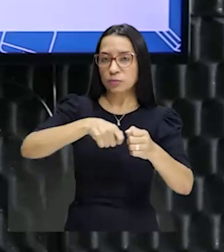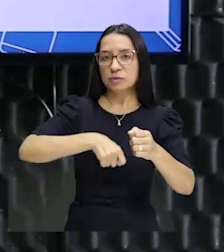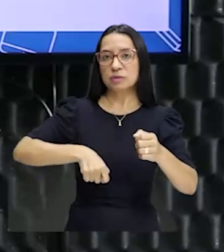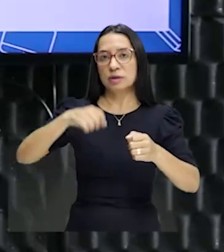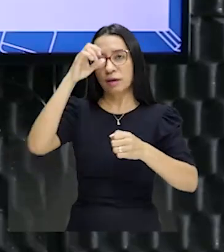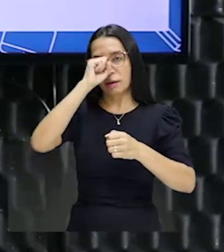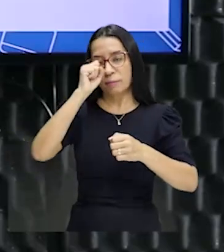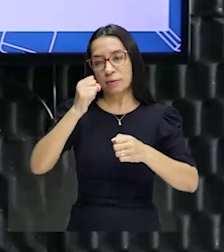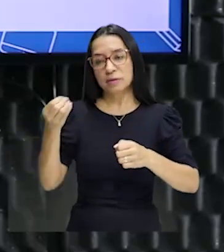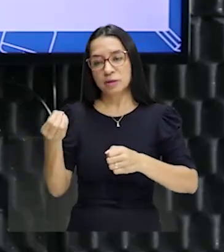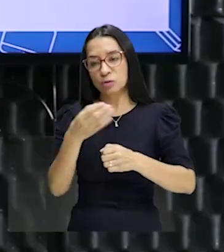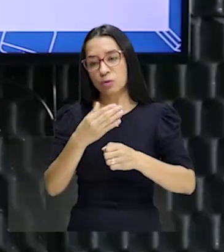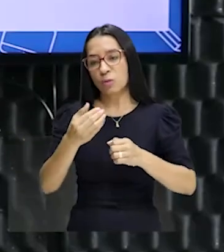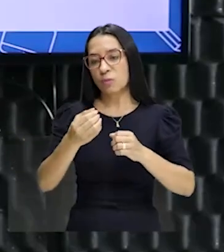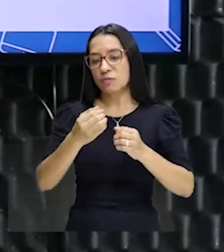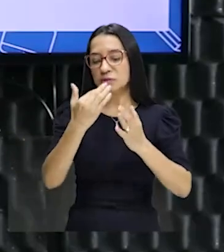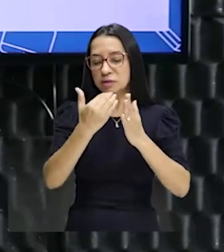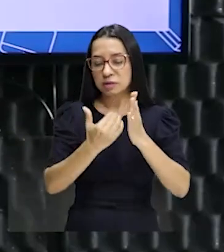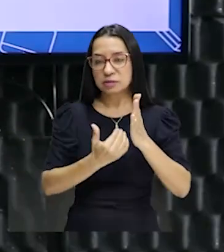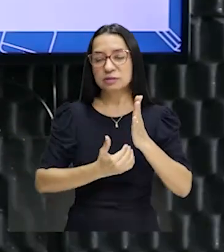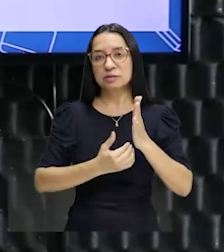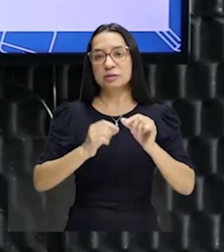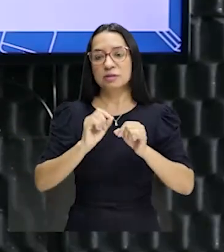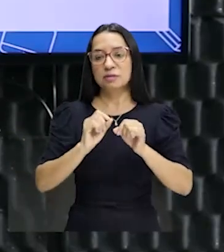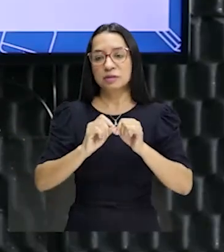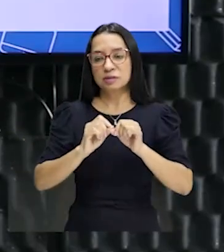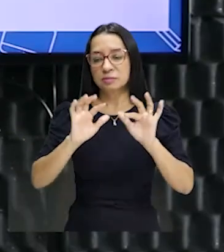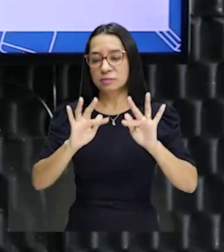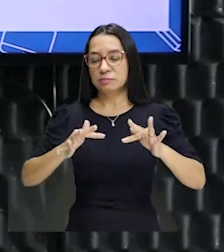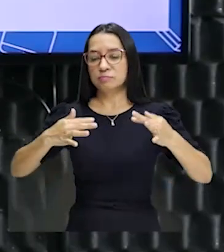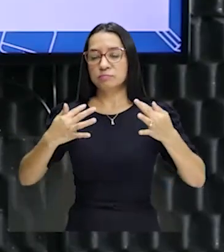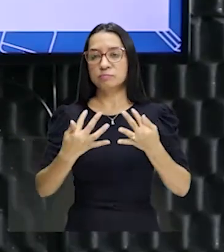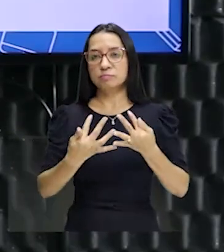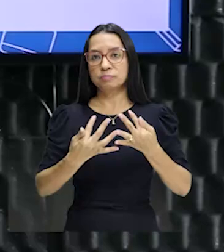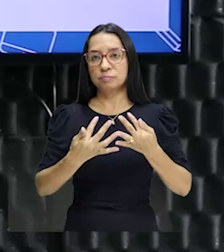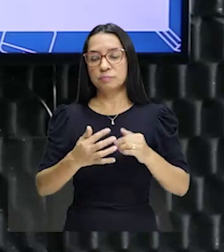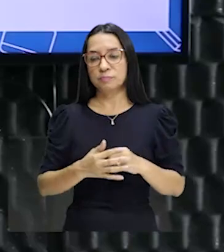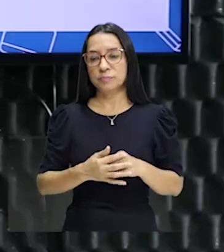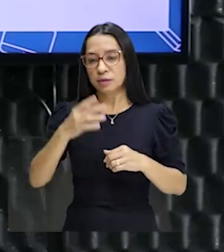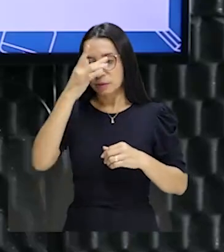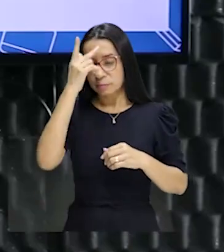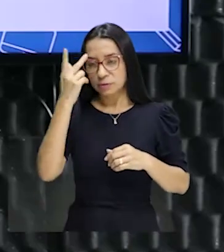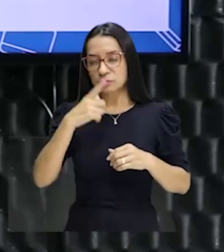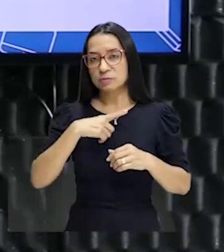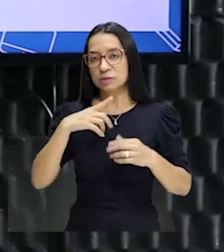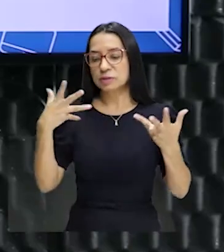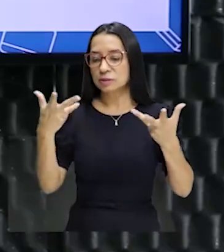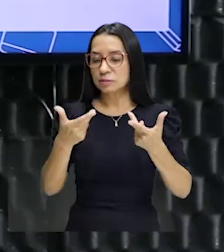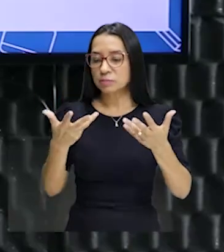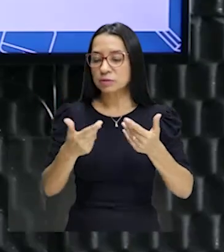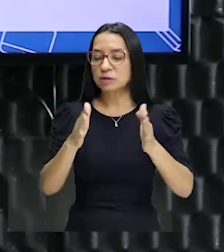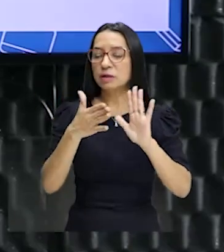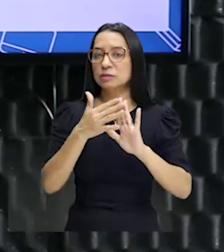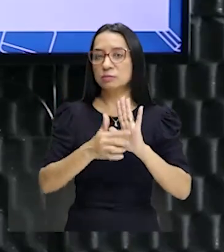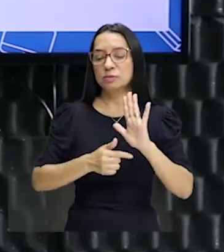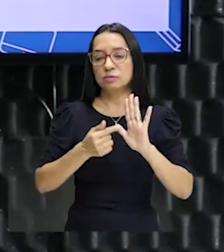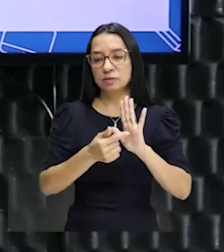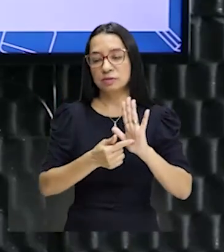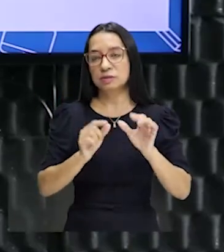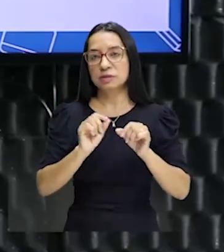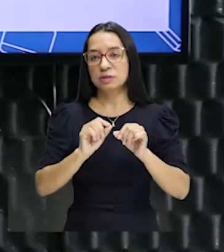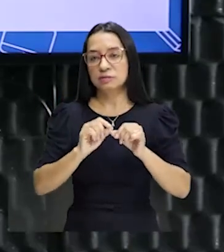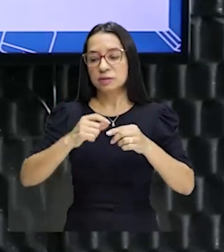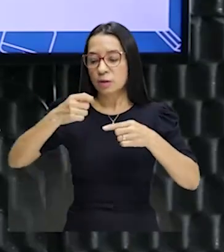receitas, fazer para os seus entes queridos, para os seus familiares. Aquelas pessoas que têm habilidades manuais em